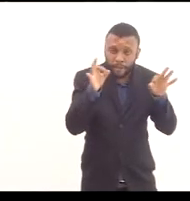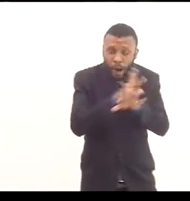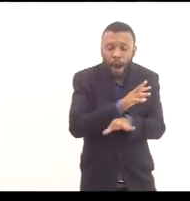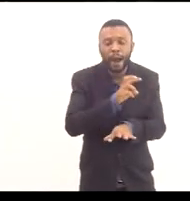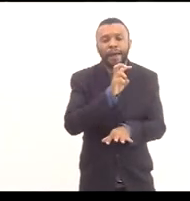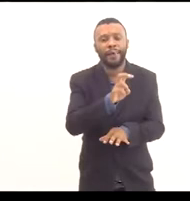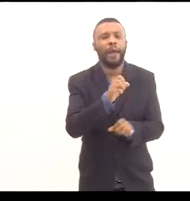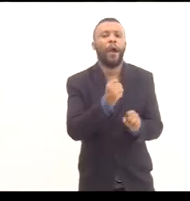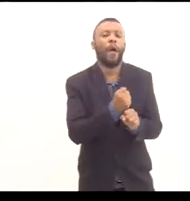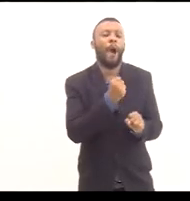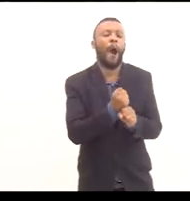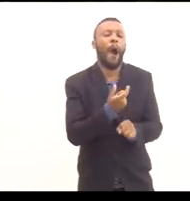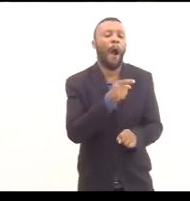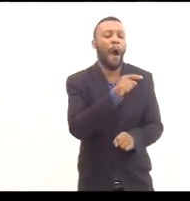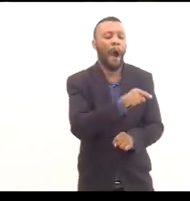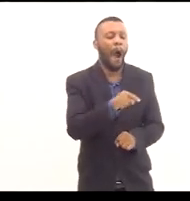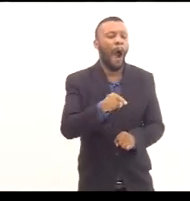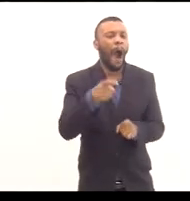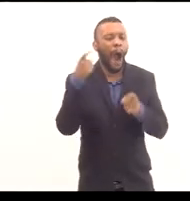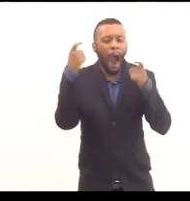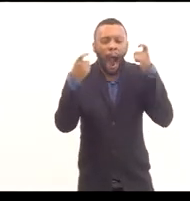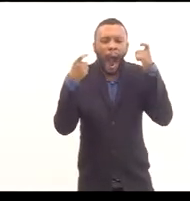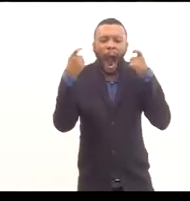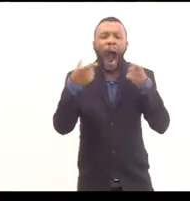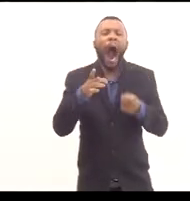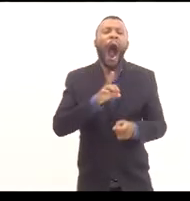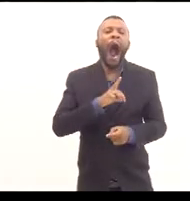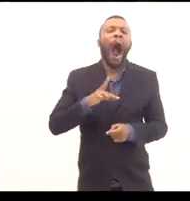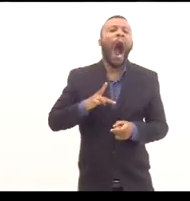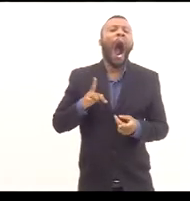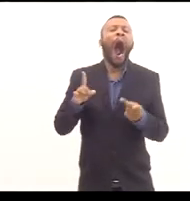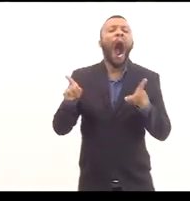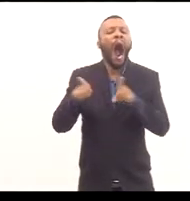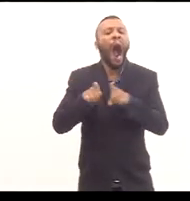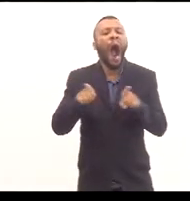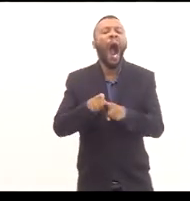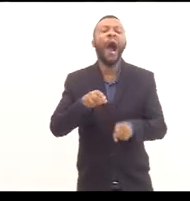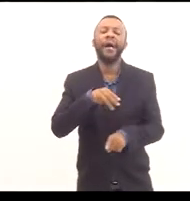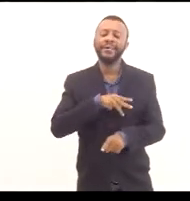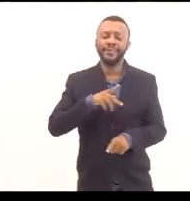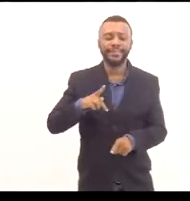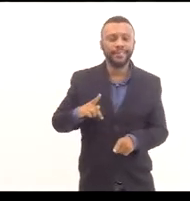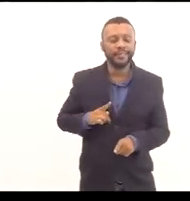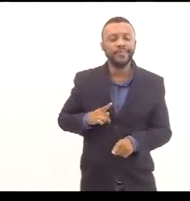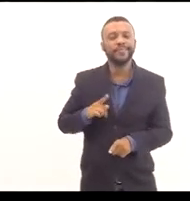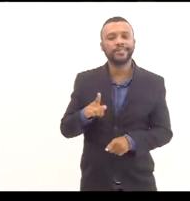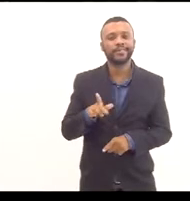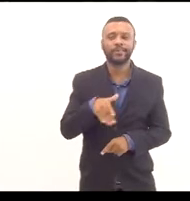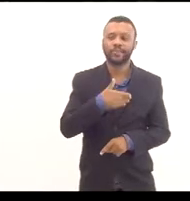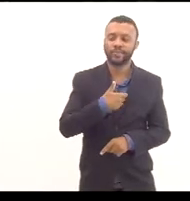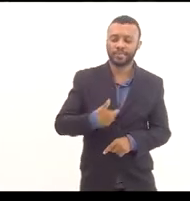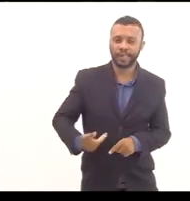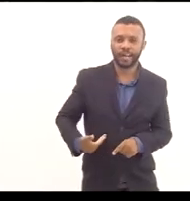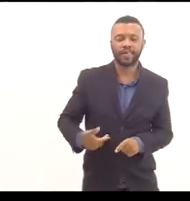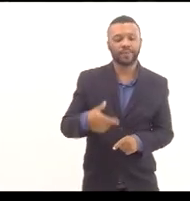é uma preocupação da Defensoria e também no Ministério Público que o estado eo município